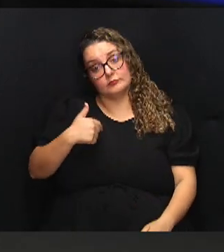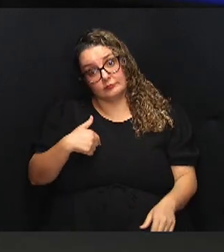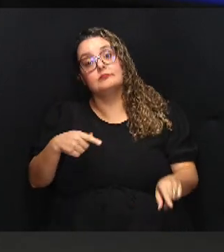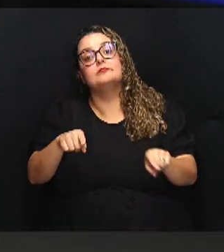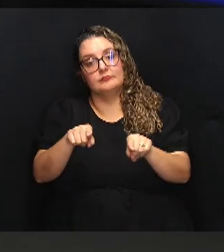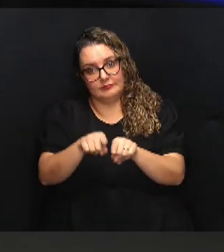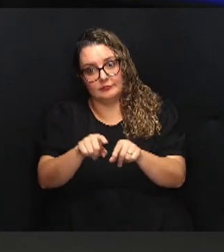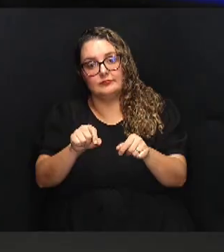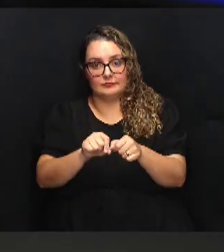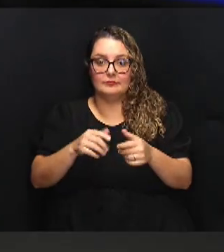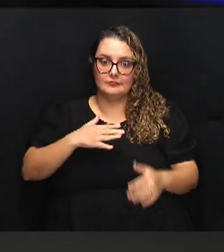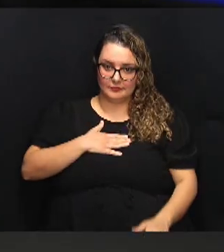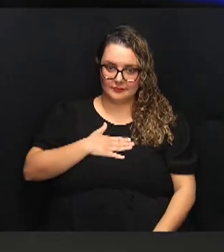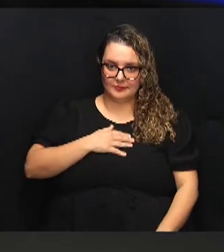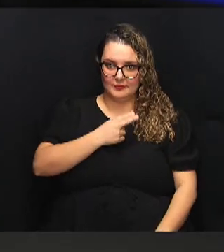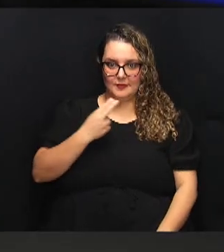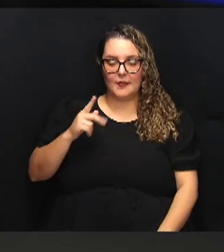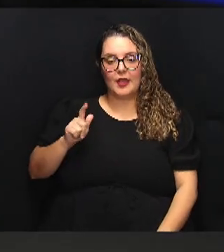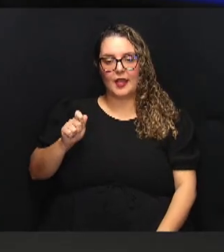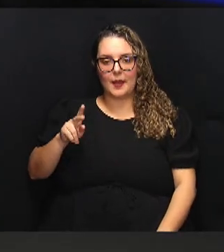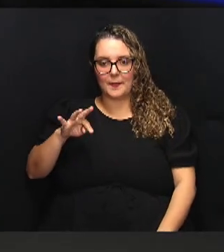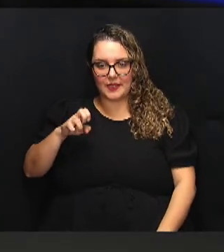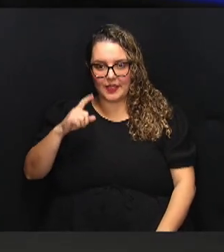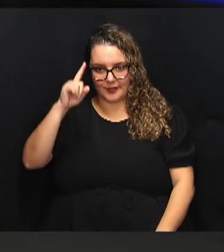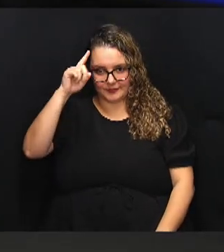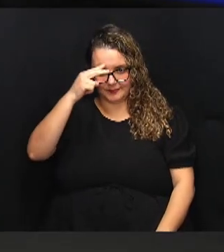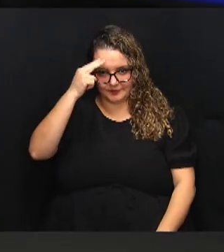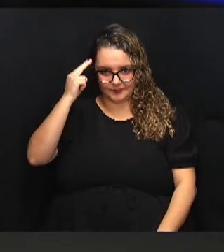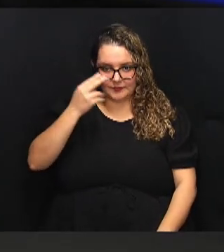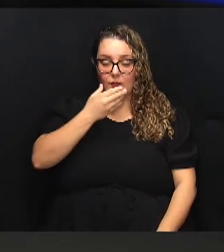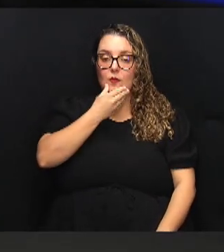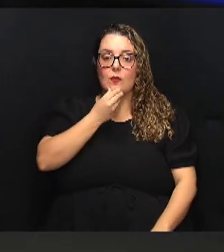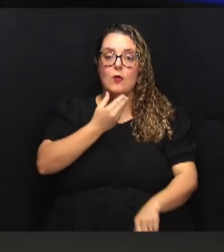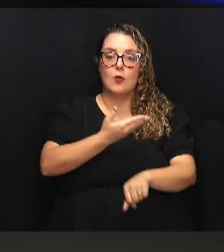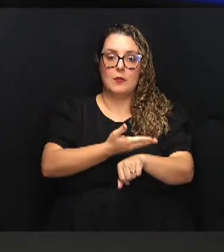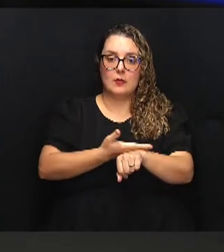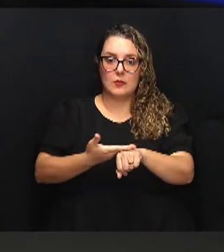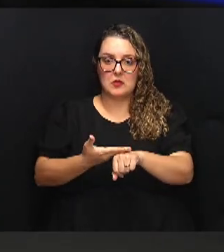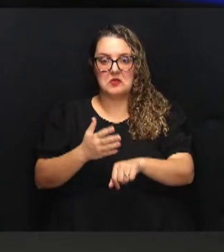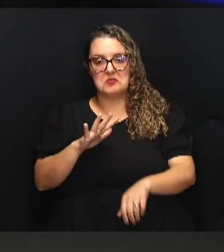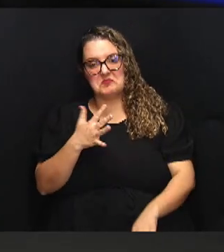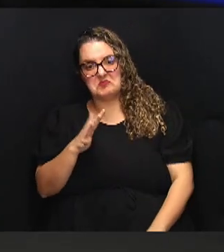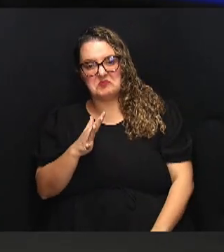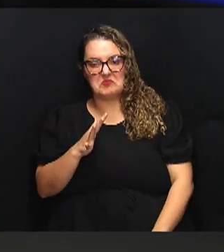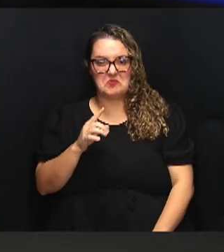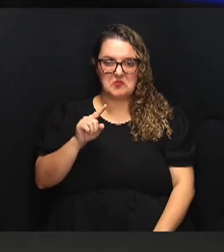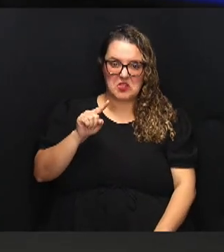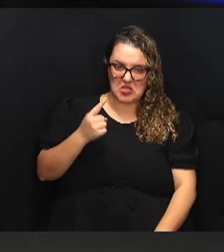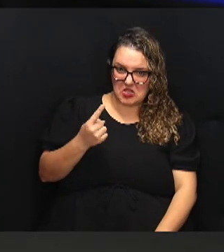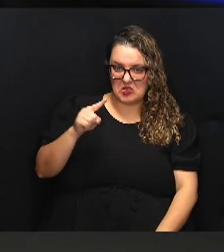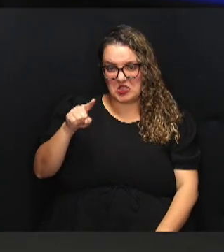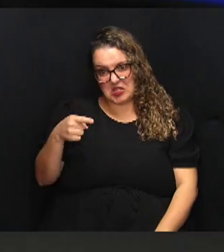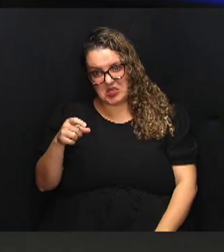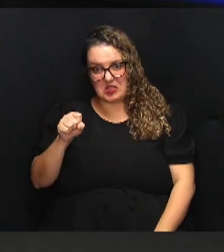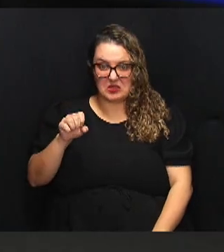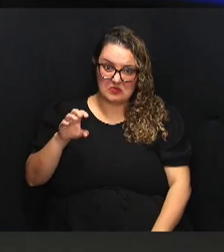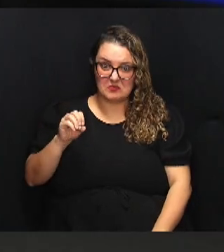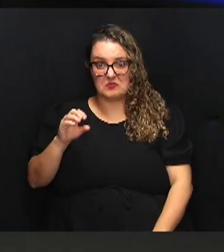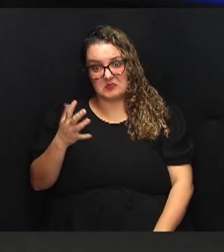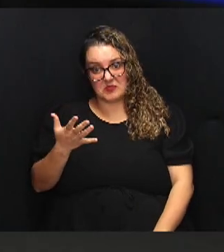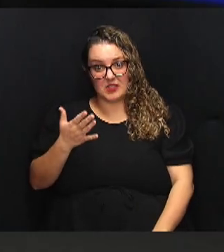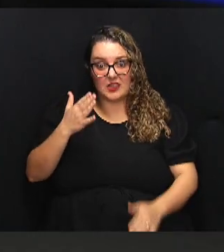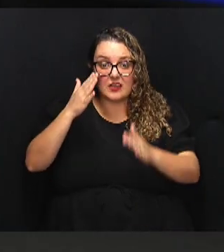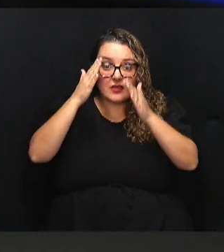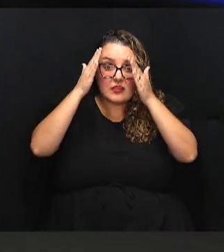também farei a minha. Meu nome é Gabriel Castro, eu sou um homem branco, tenho por volta de 1,80 m,